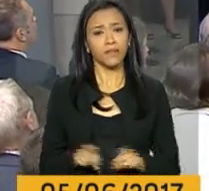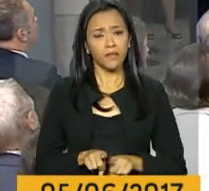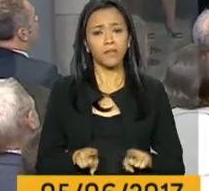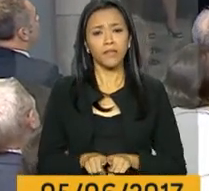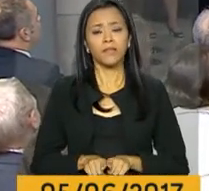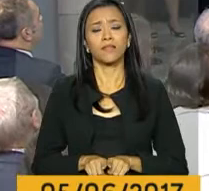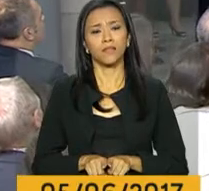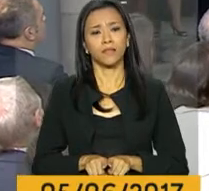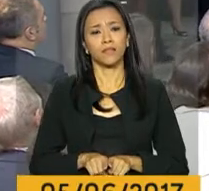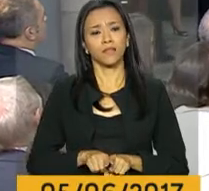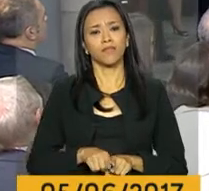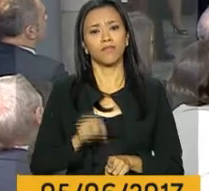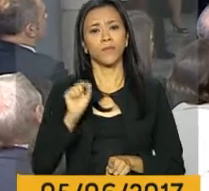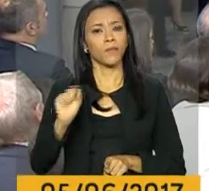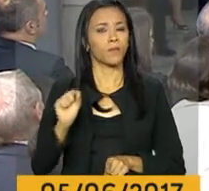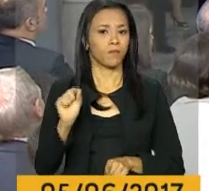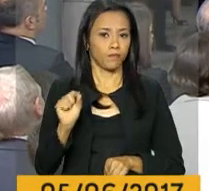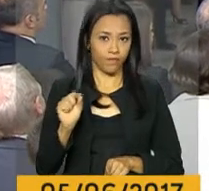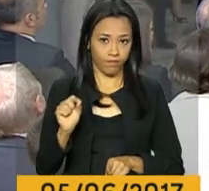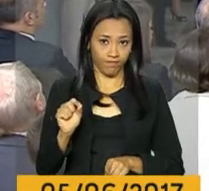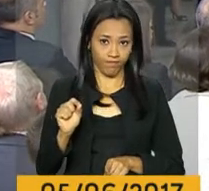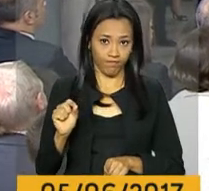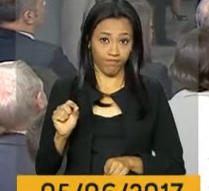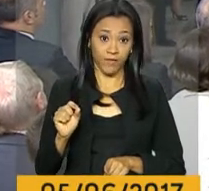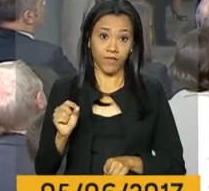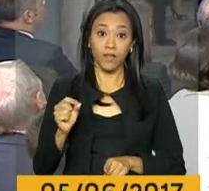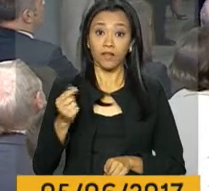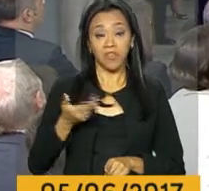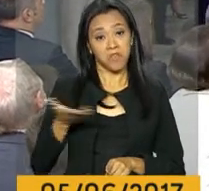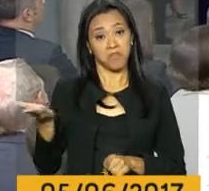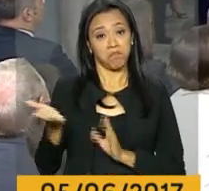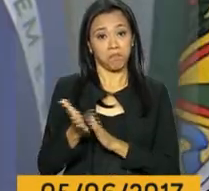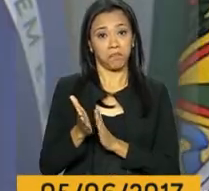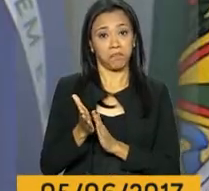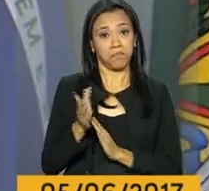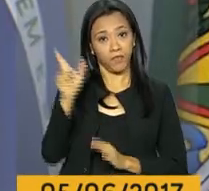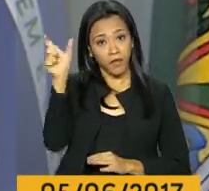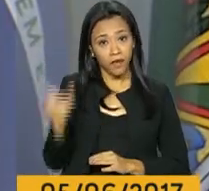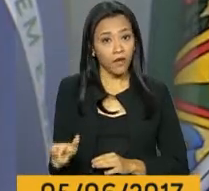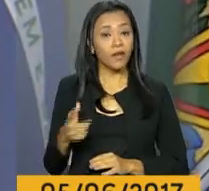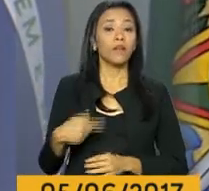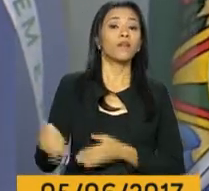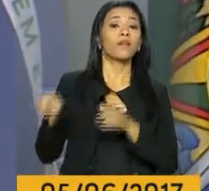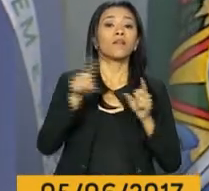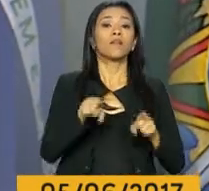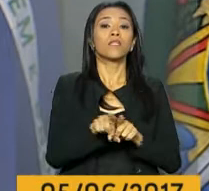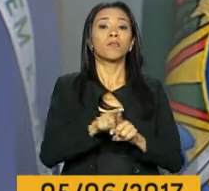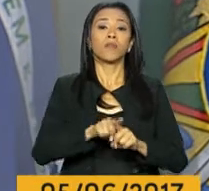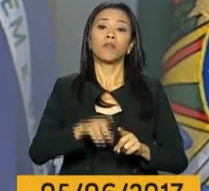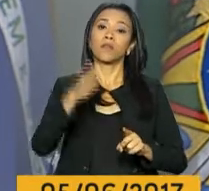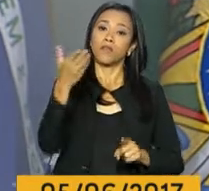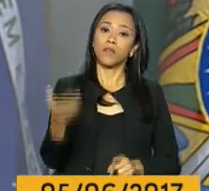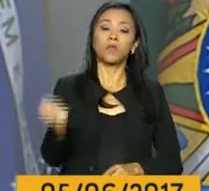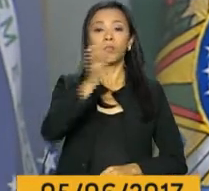boa parte dessa idade a ele e ao senado será hoje